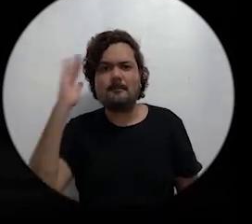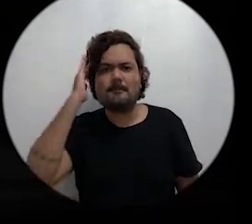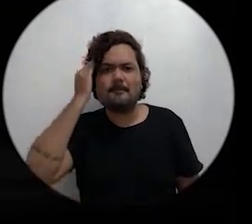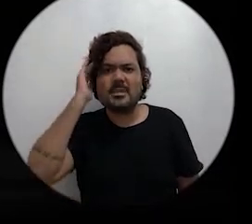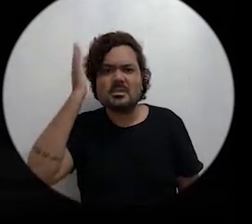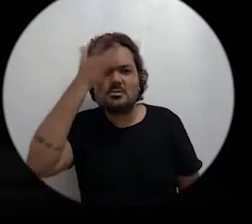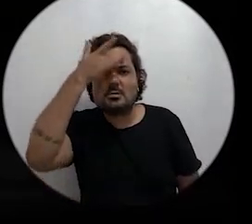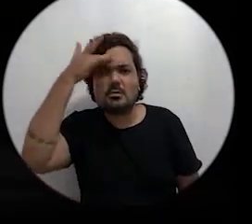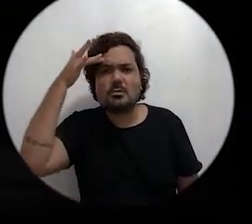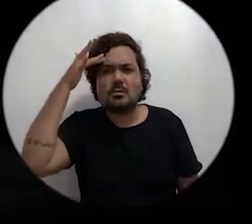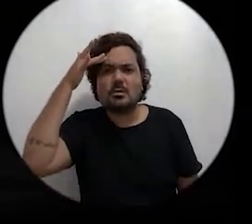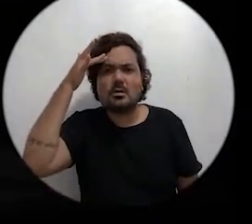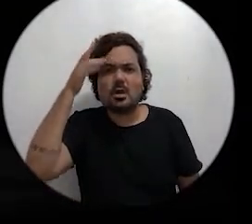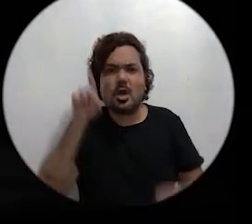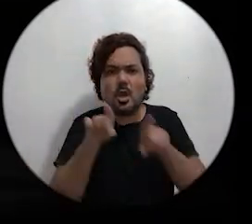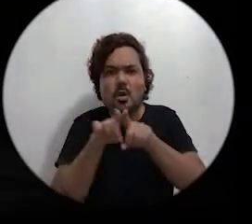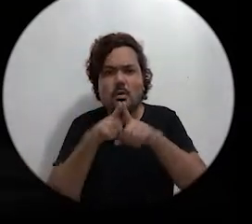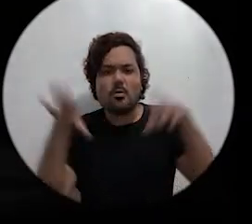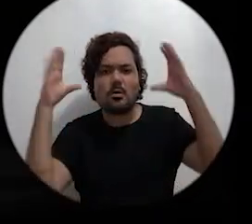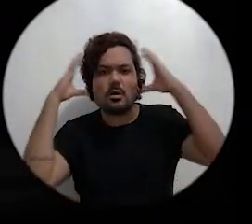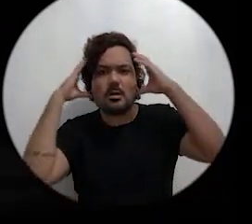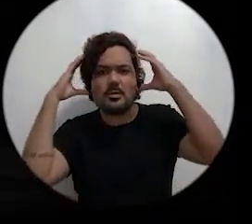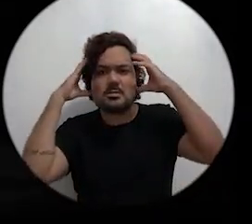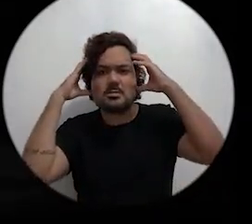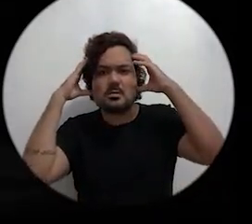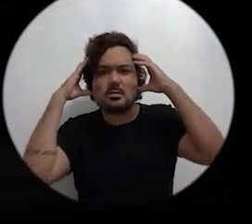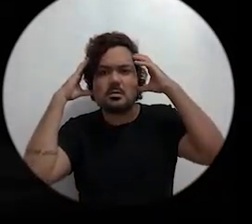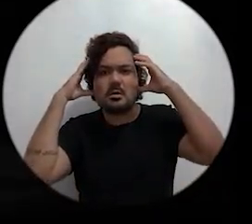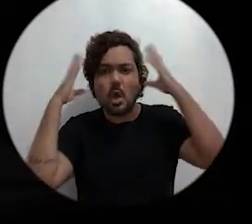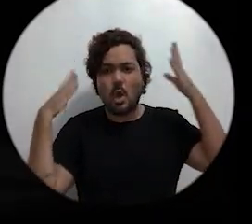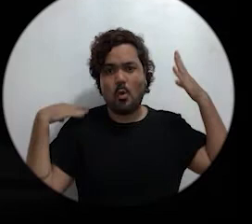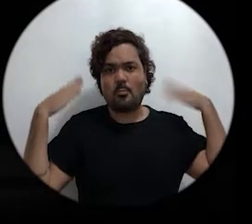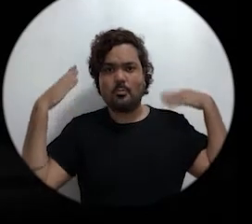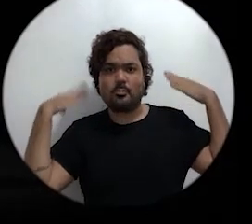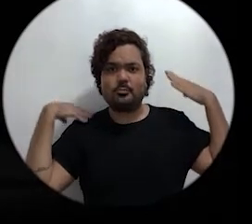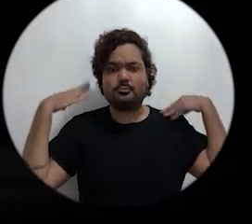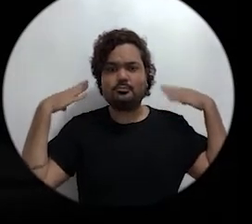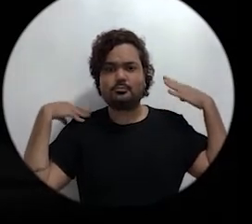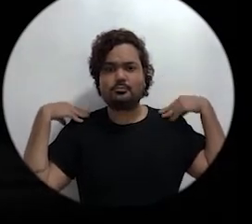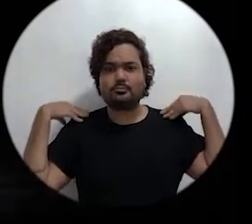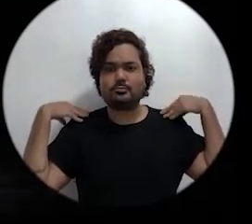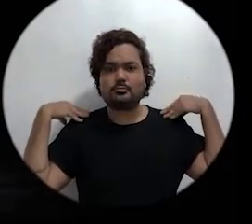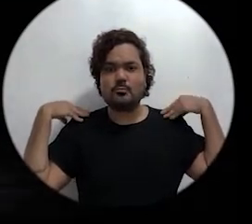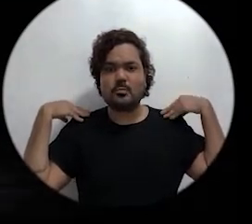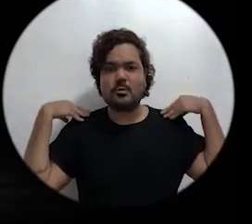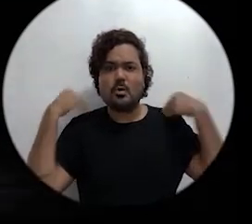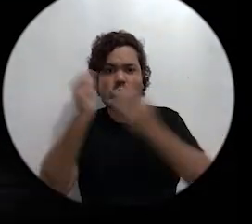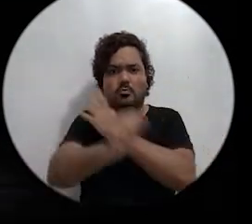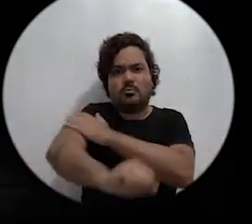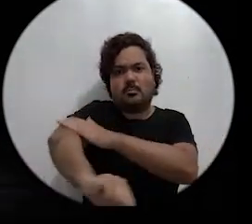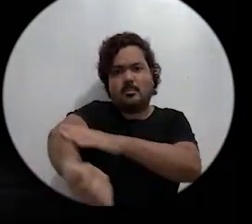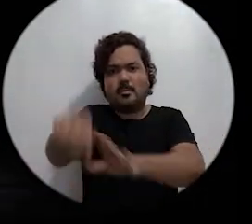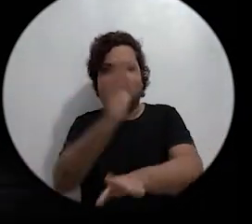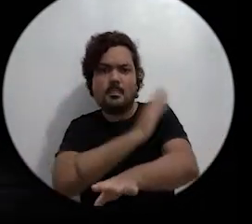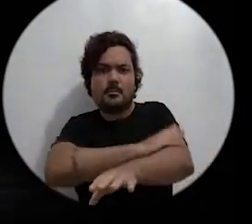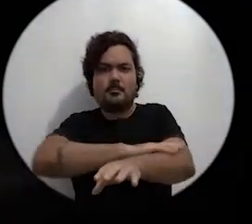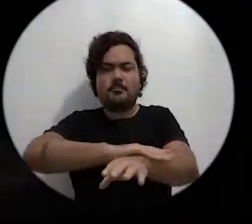Pensa numa pessoa com a cabeça, os ombros, os braços,